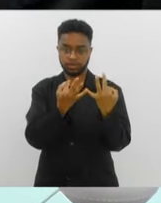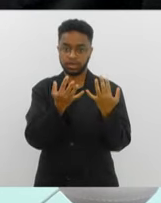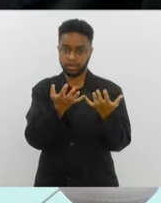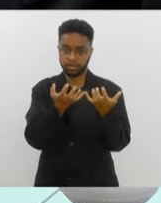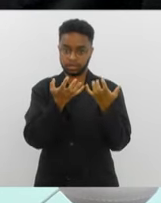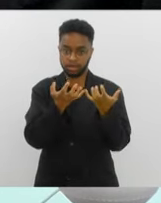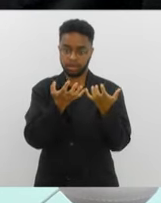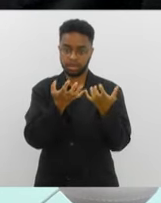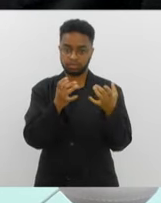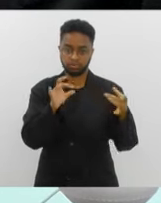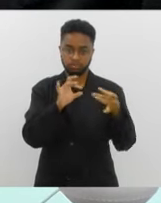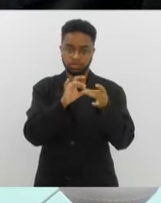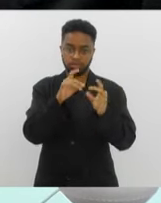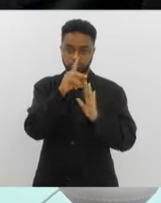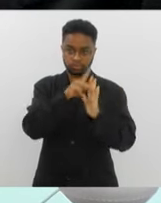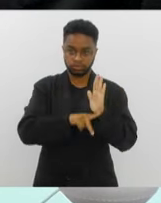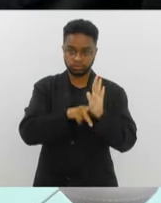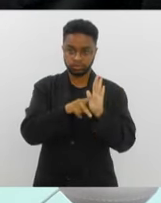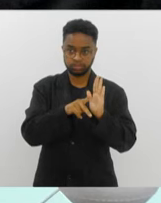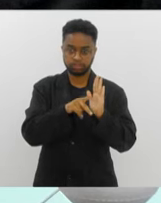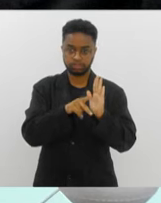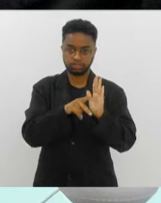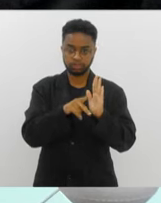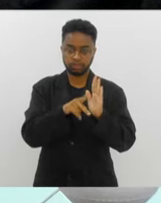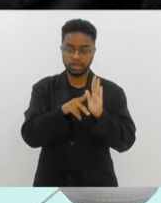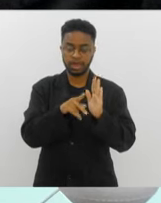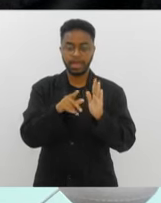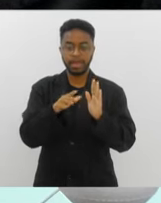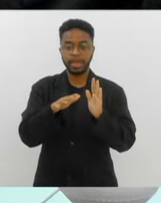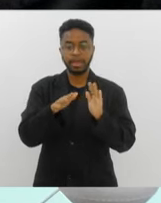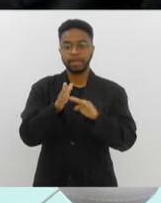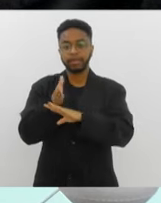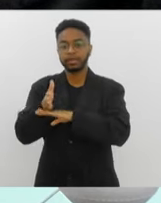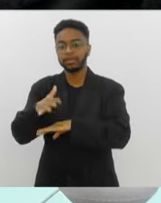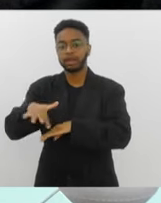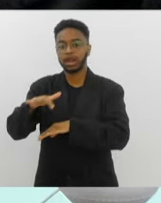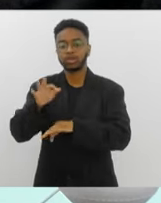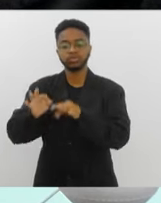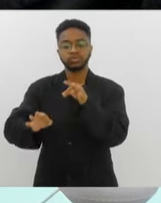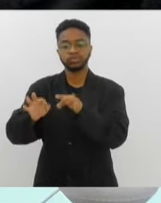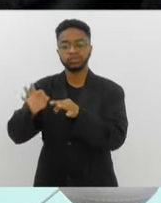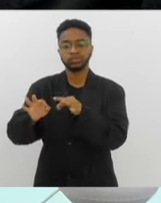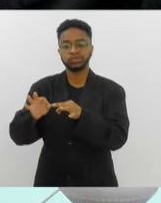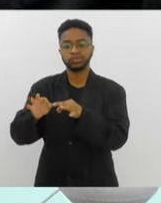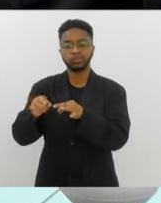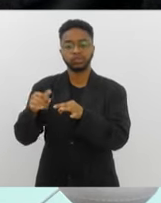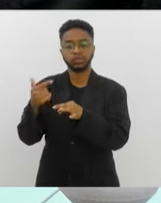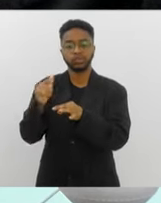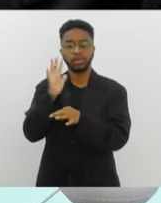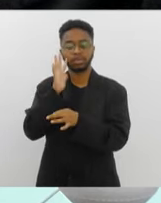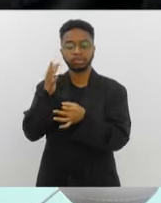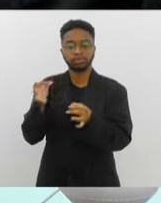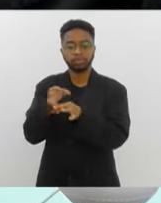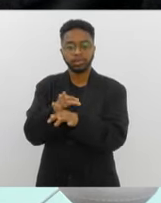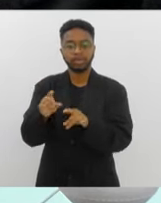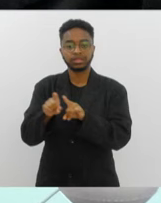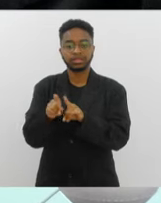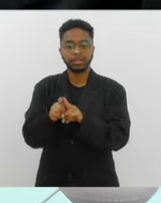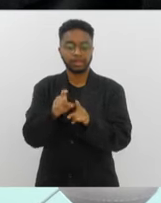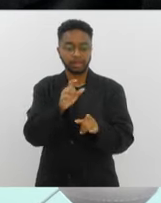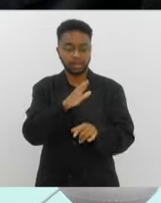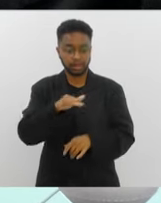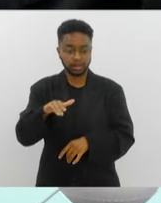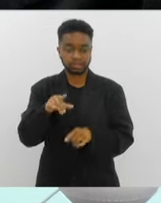aderir a esse projeto num limbo jurídico e gerando nessas crianças e adolescentes uma negação do seu direito básico à